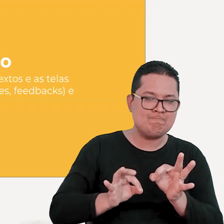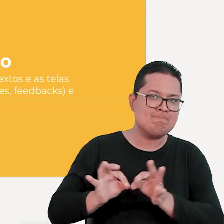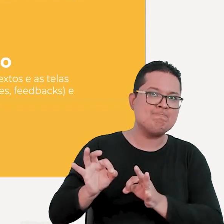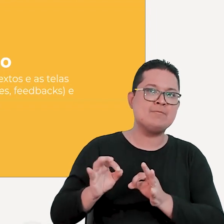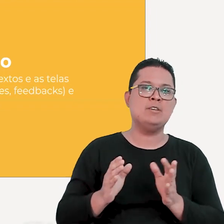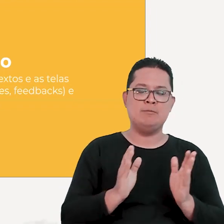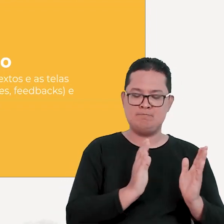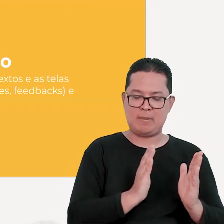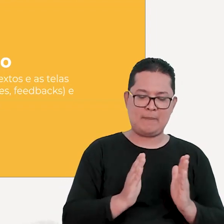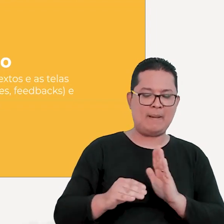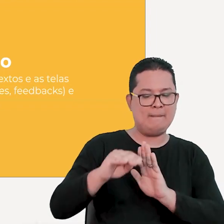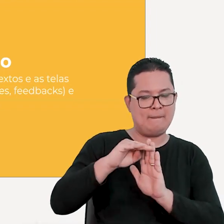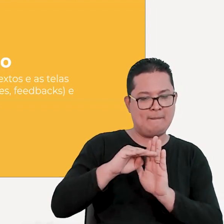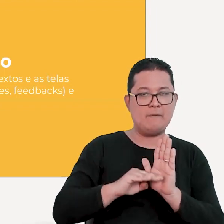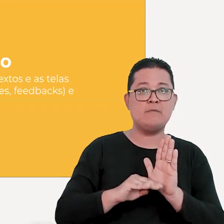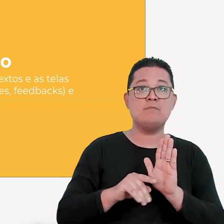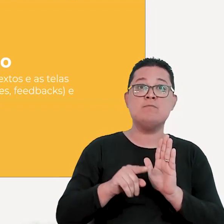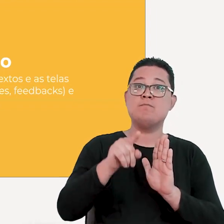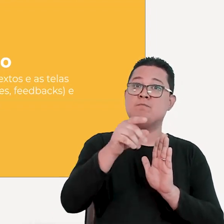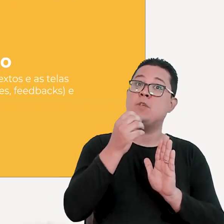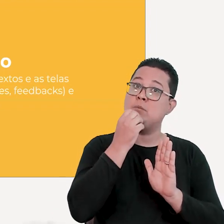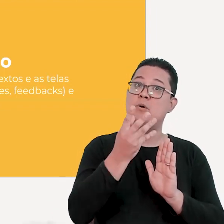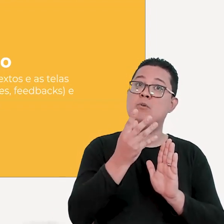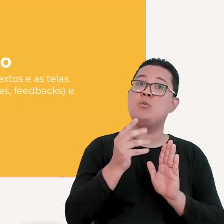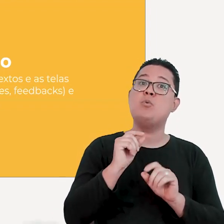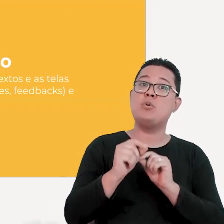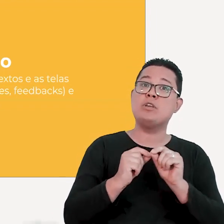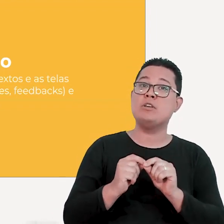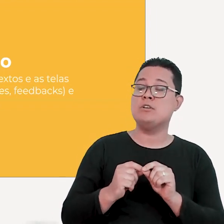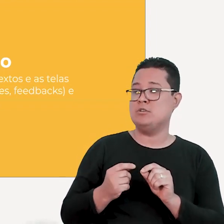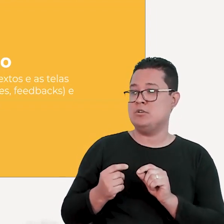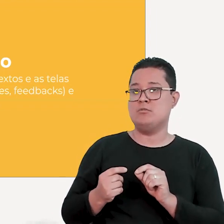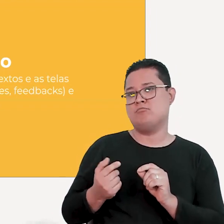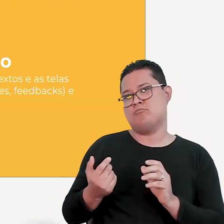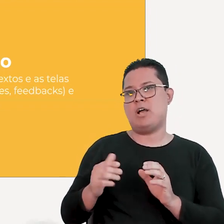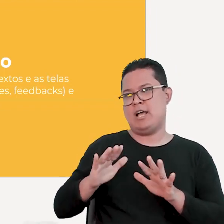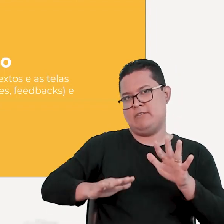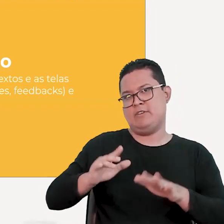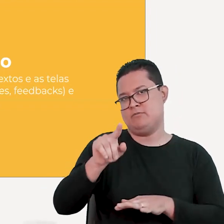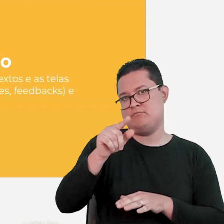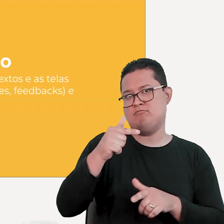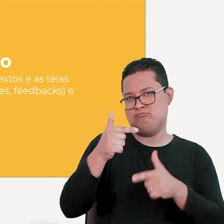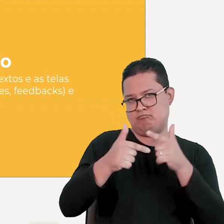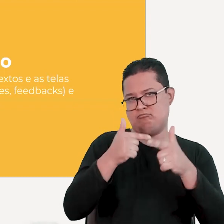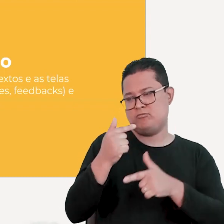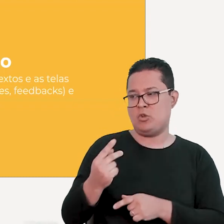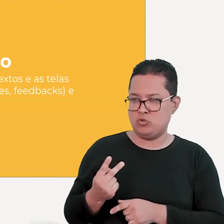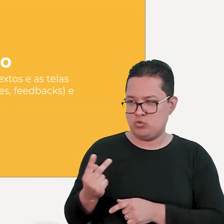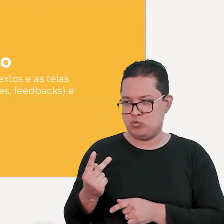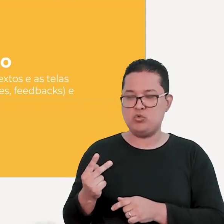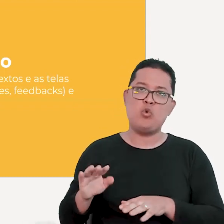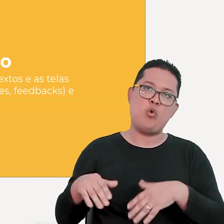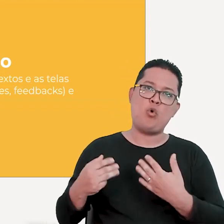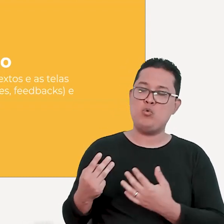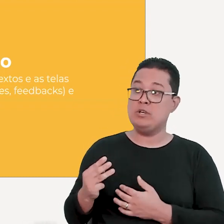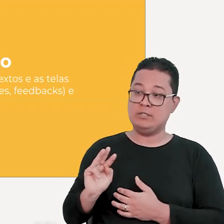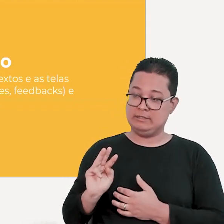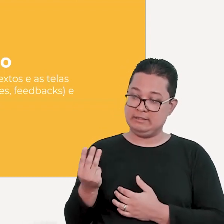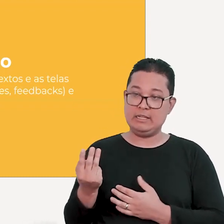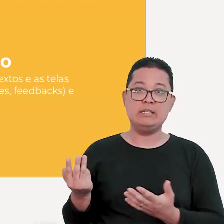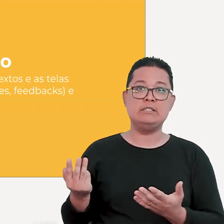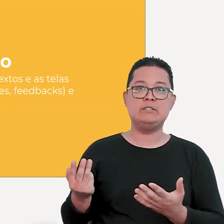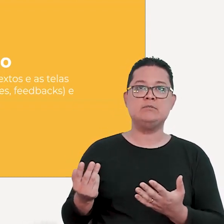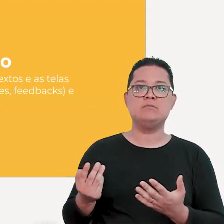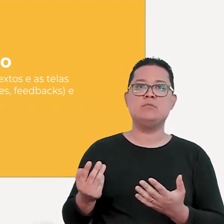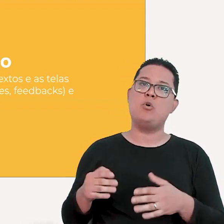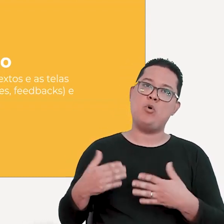do desenvolvimento do projeto com a sua dupla ou com o seu trio, se for o time de pesquisa, o time de